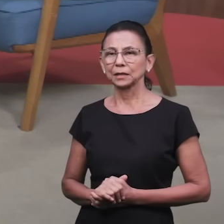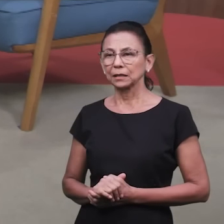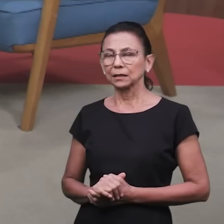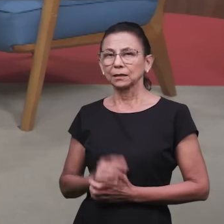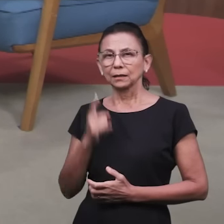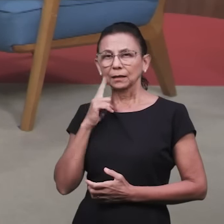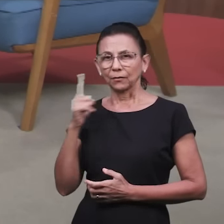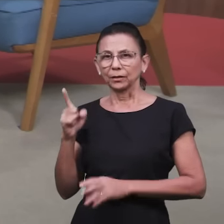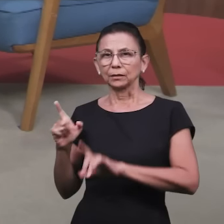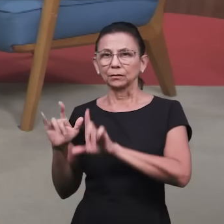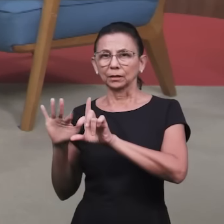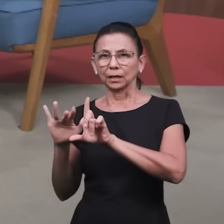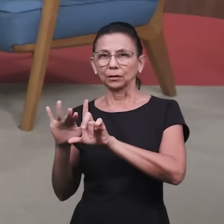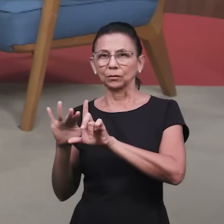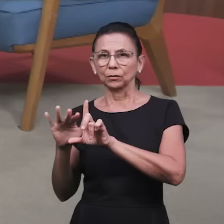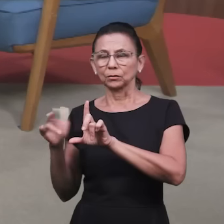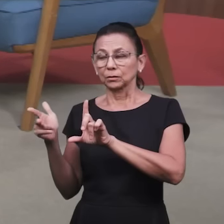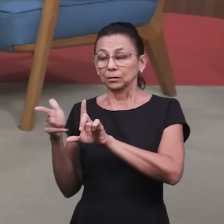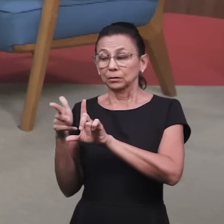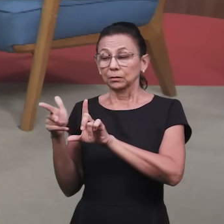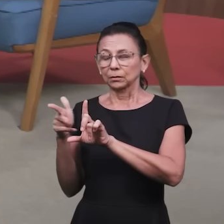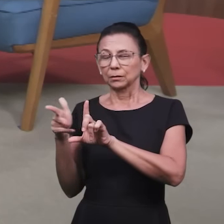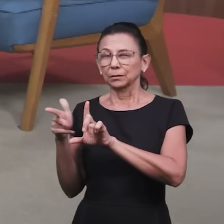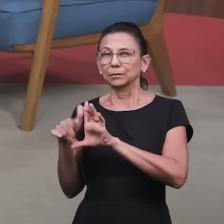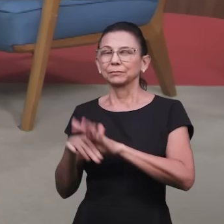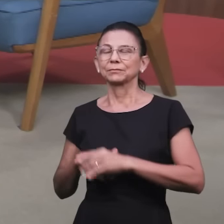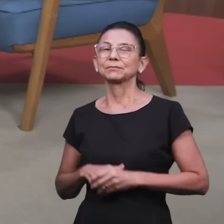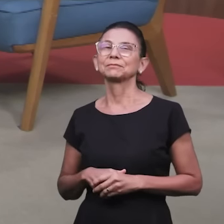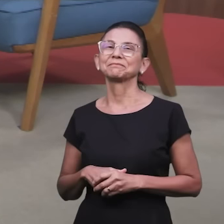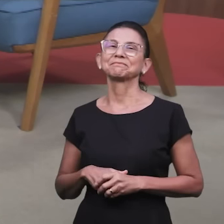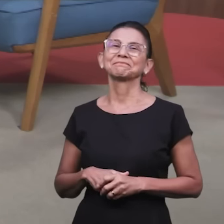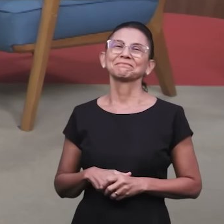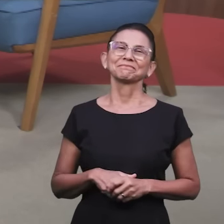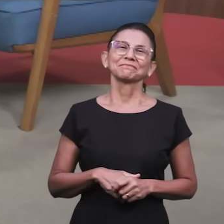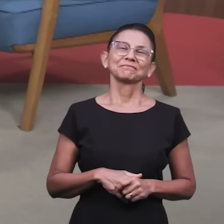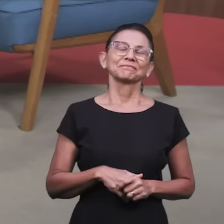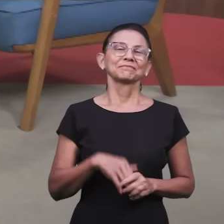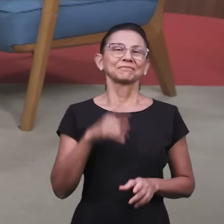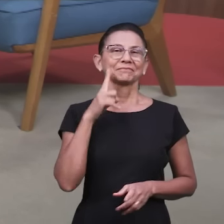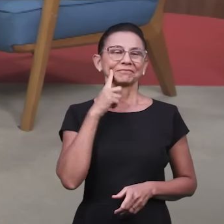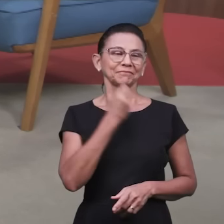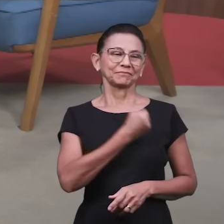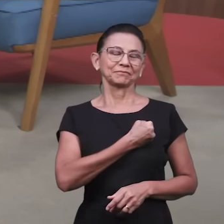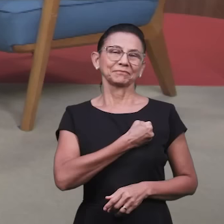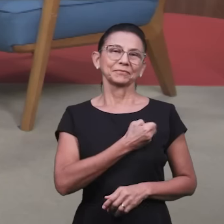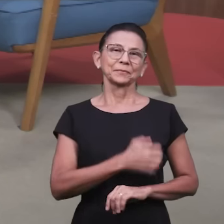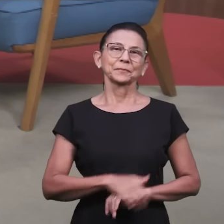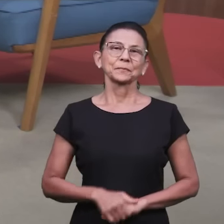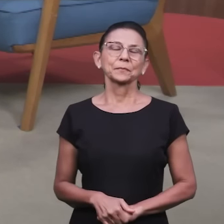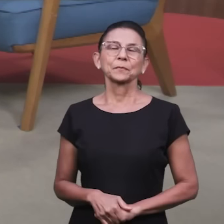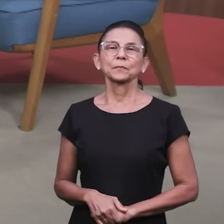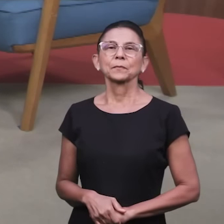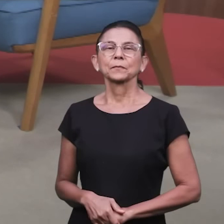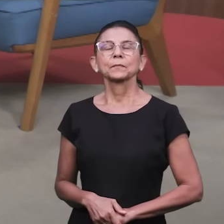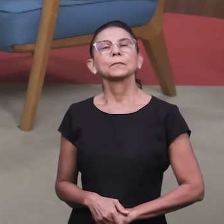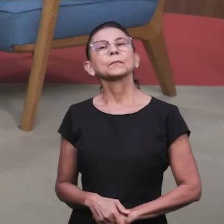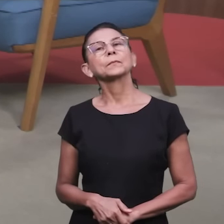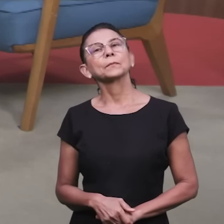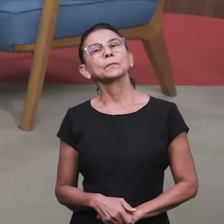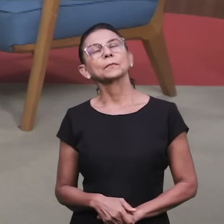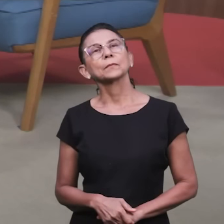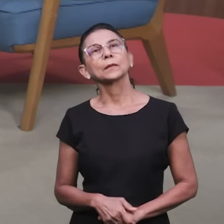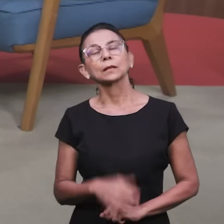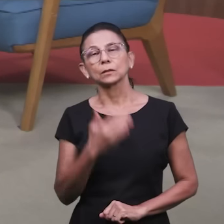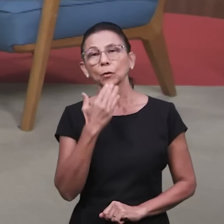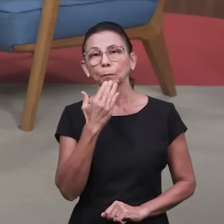esse QR Code que está aparecendo aí ao lado do número e o seu aparelho já vai ser redirecionado para esta ligação. E eu chamo a atenção